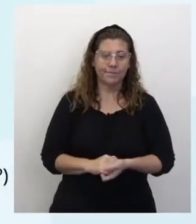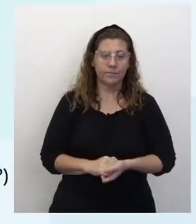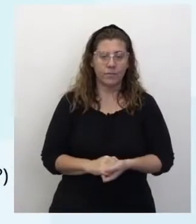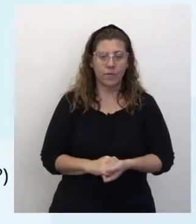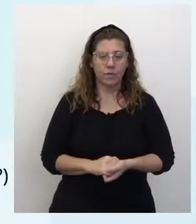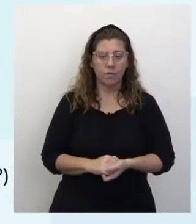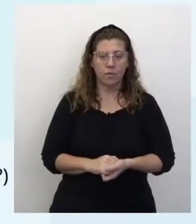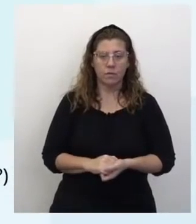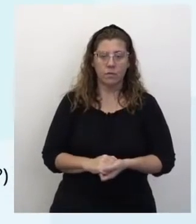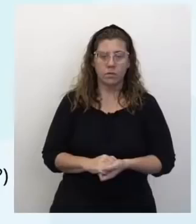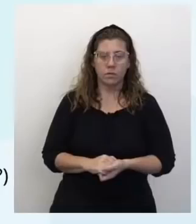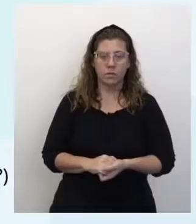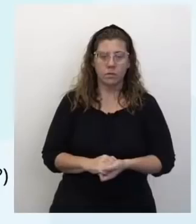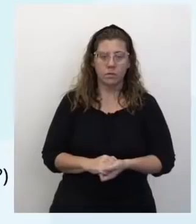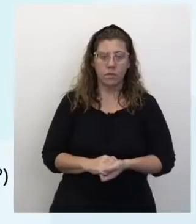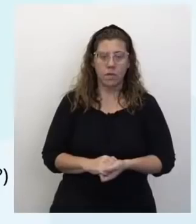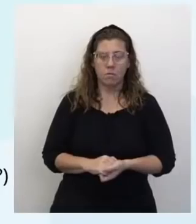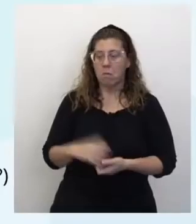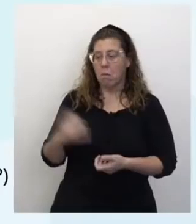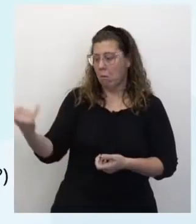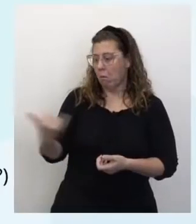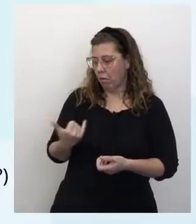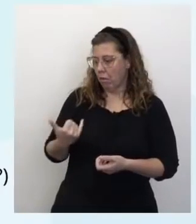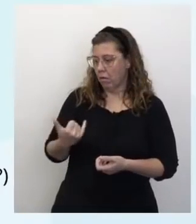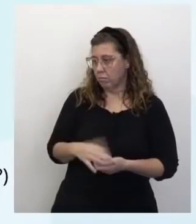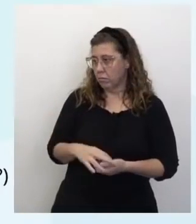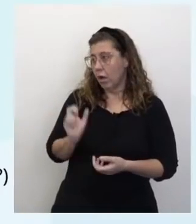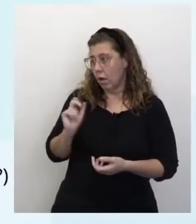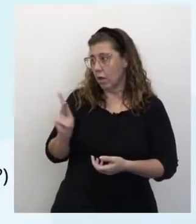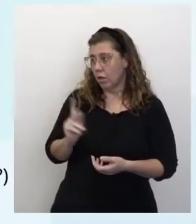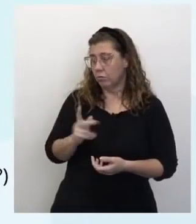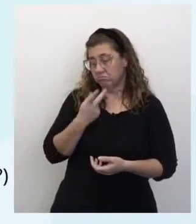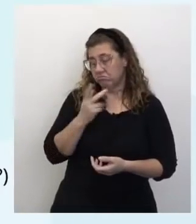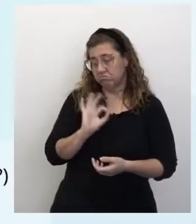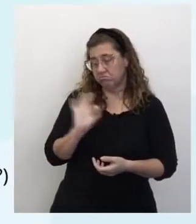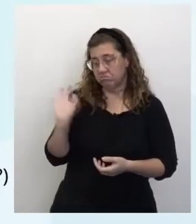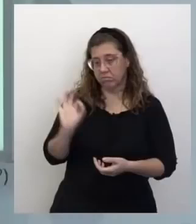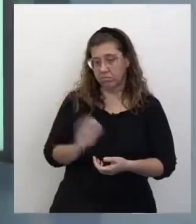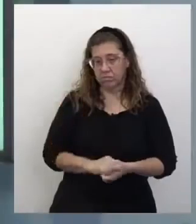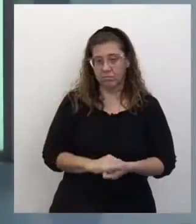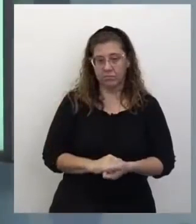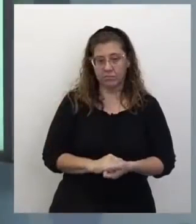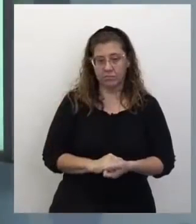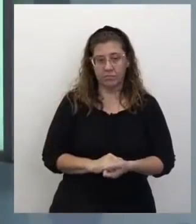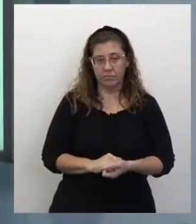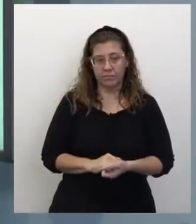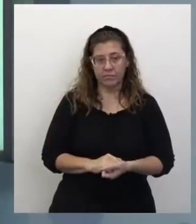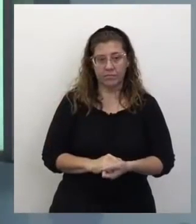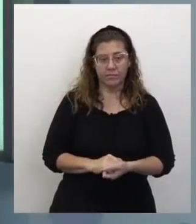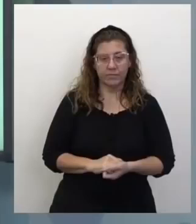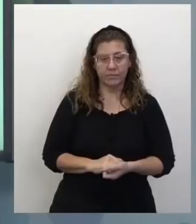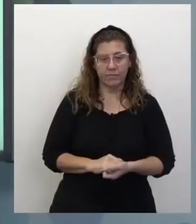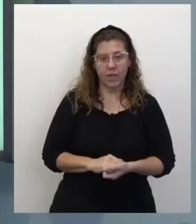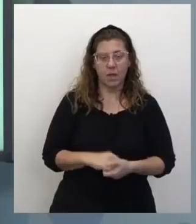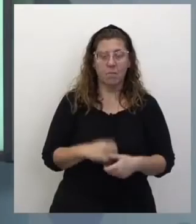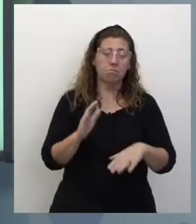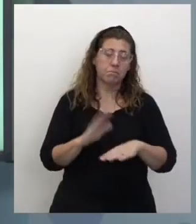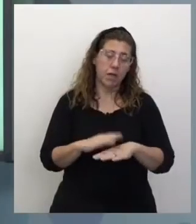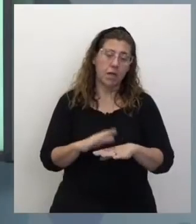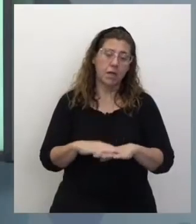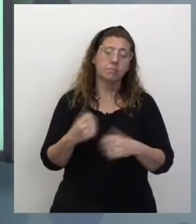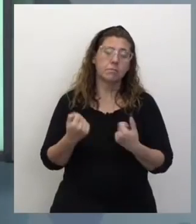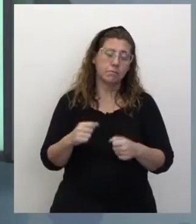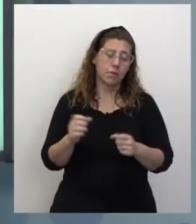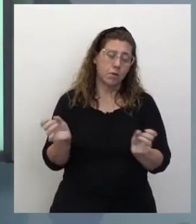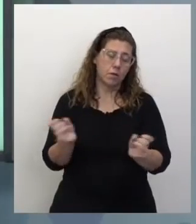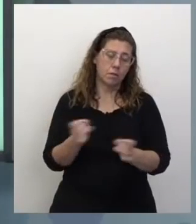coisa pra você, você não fica feliz, mas tá lá, né? Tipo, ok. You have to do. Tem que fazer as tarefas até de que dia,